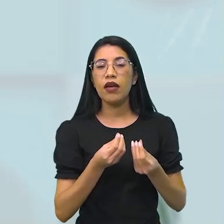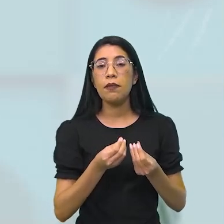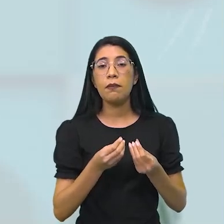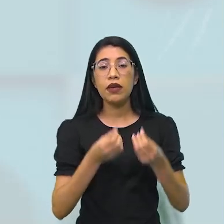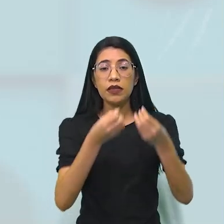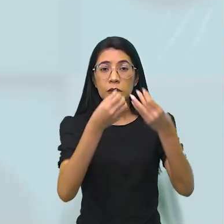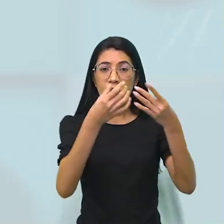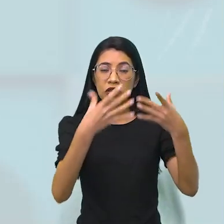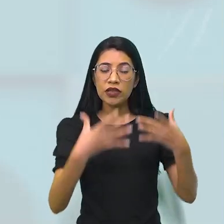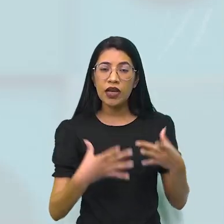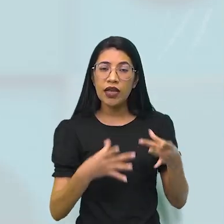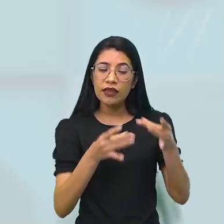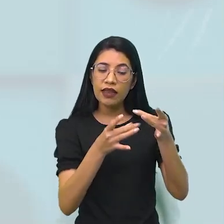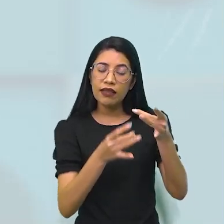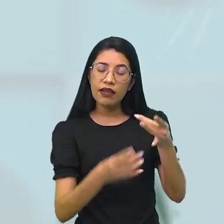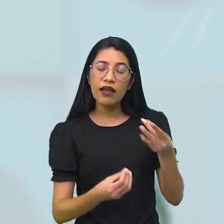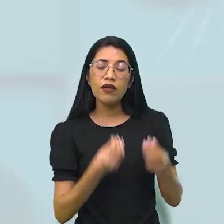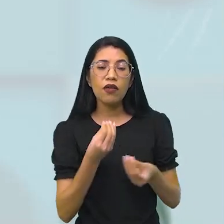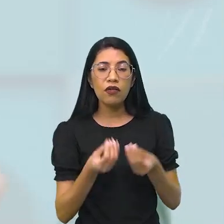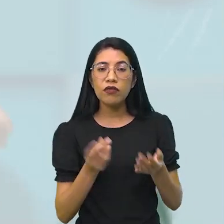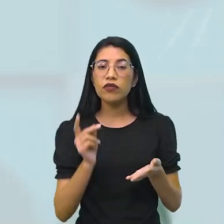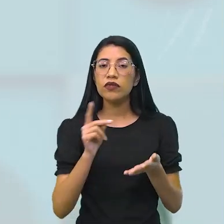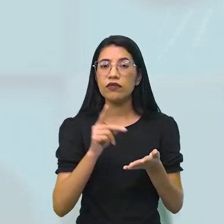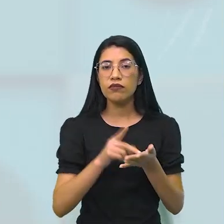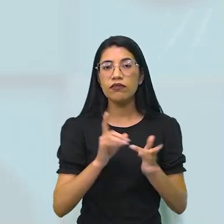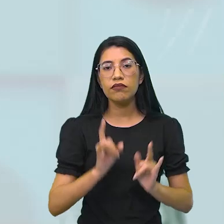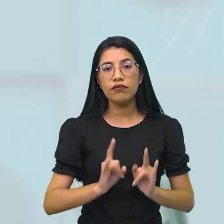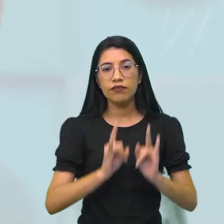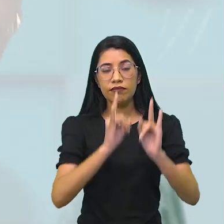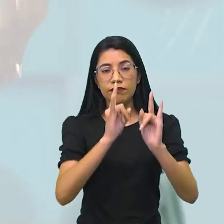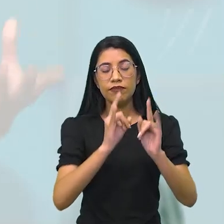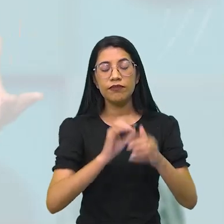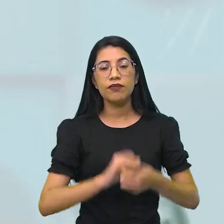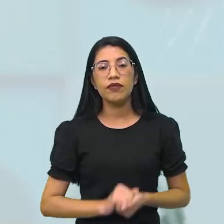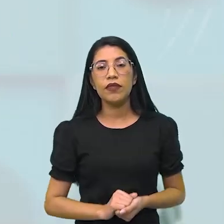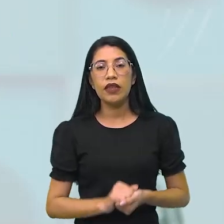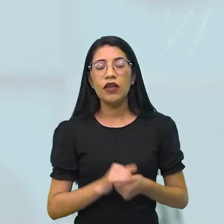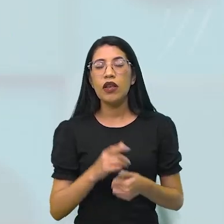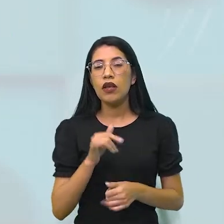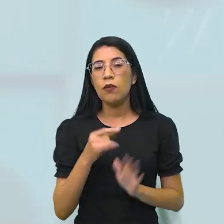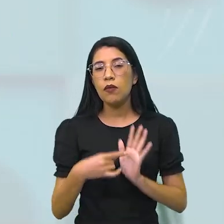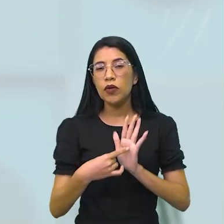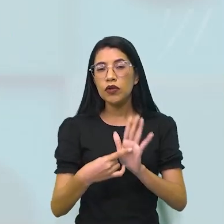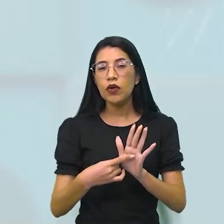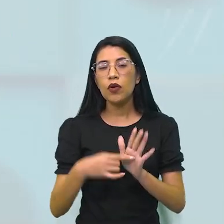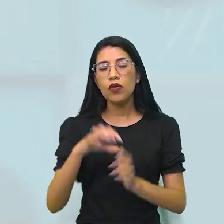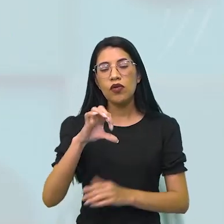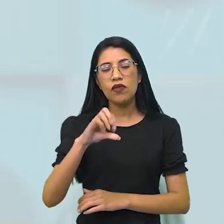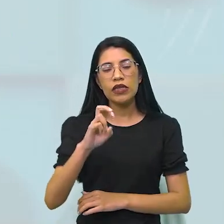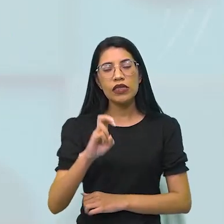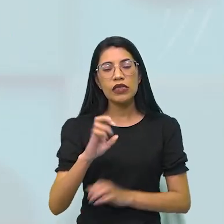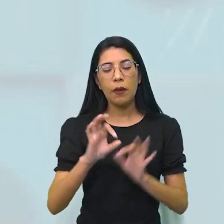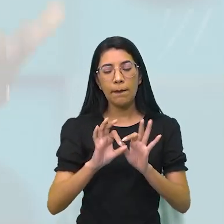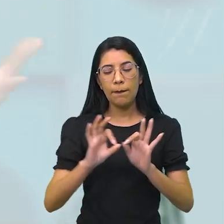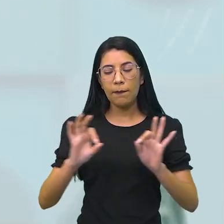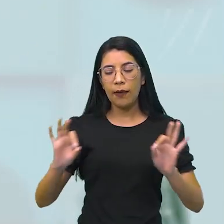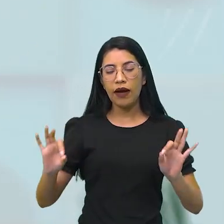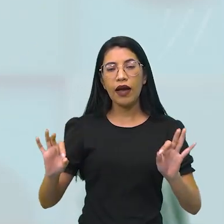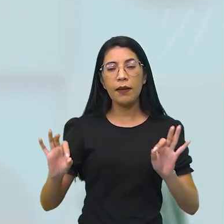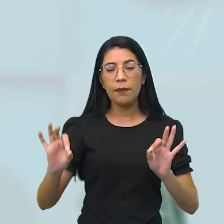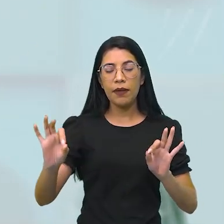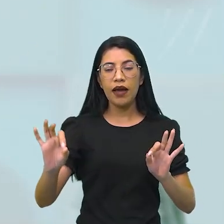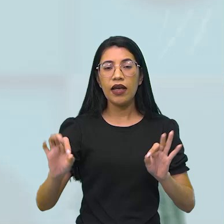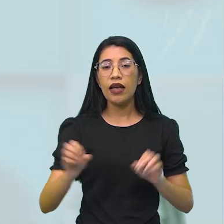como é realmente o apartamento. Então ele mostrou lá o tamanho, 95 metros quadrados, quantos